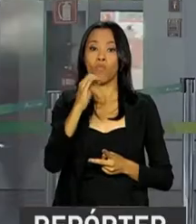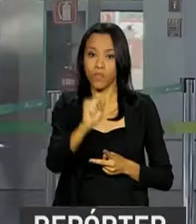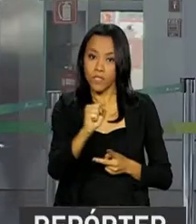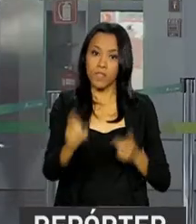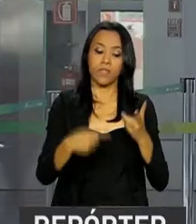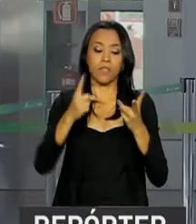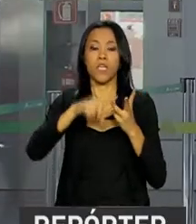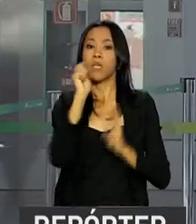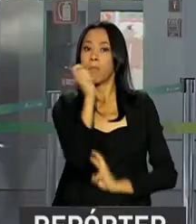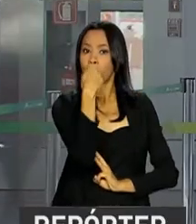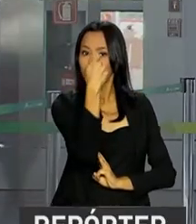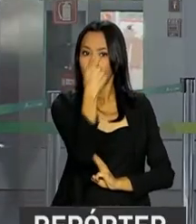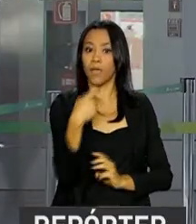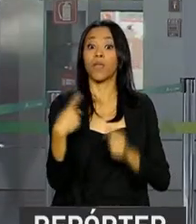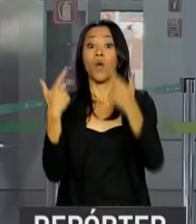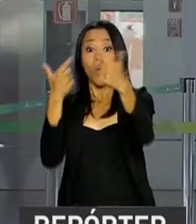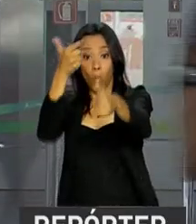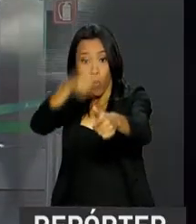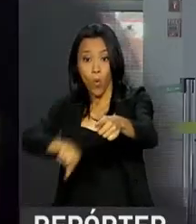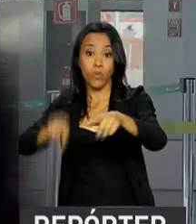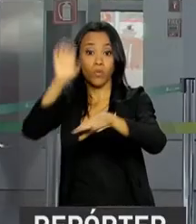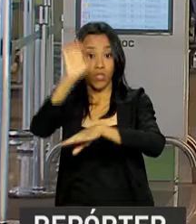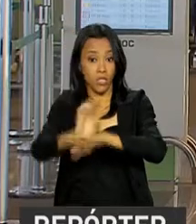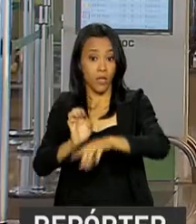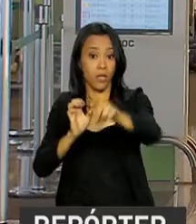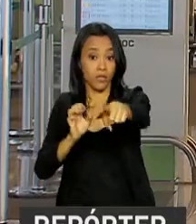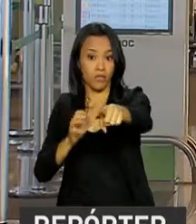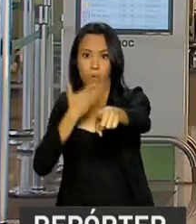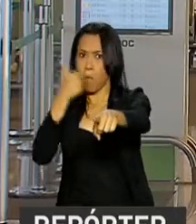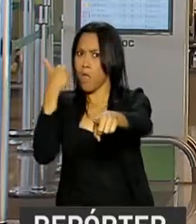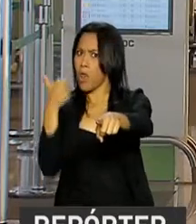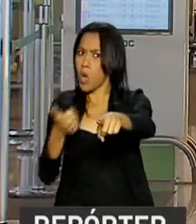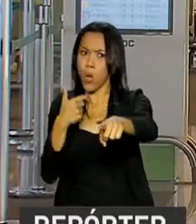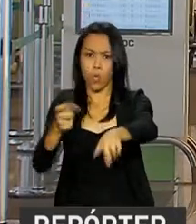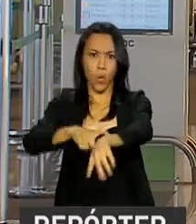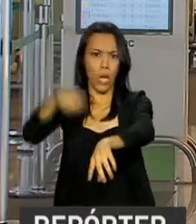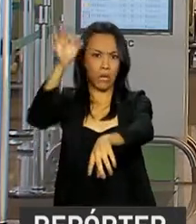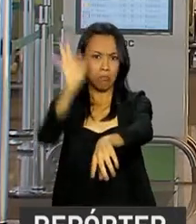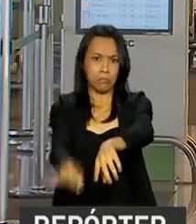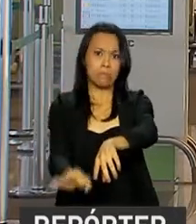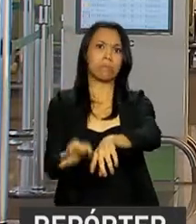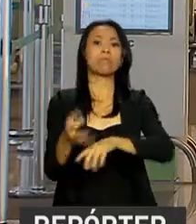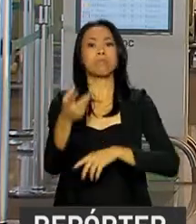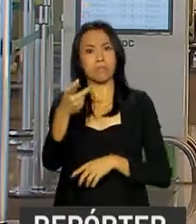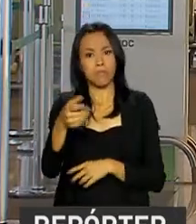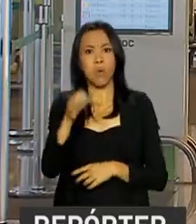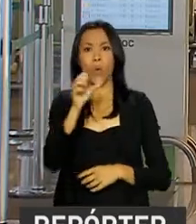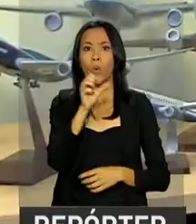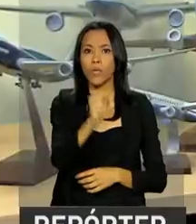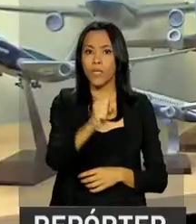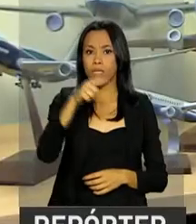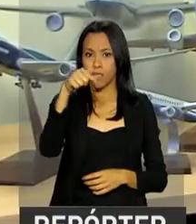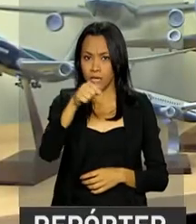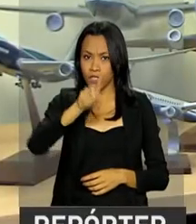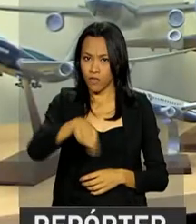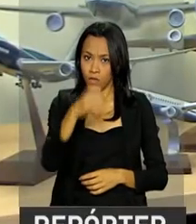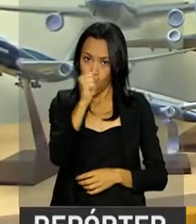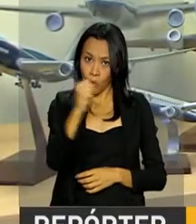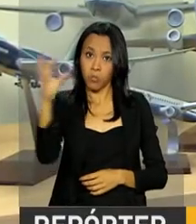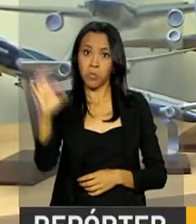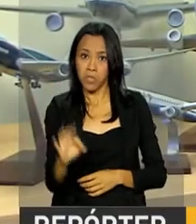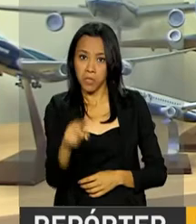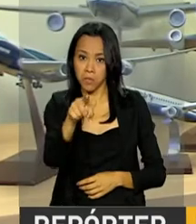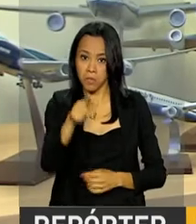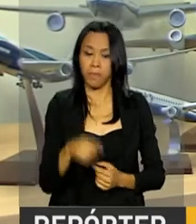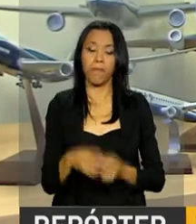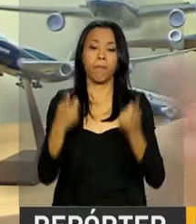O aeroporto de Porto Seguro, na Bahia, foi o melhor colocado, com índice de pontualidade de 87,8%. A partir do momento que